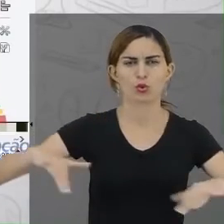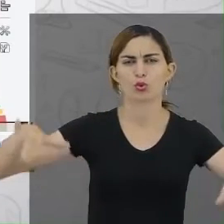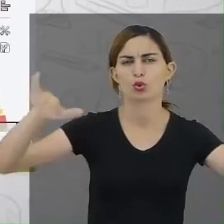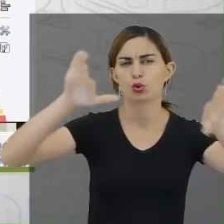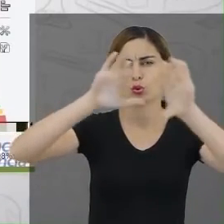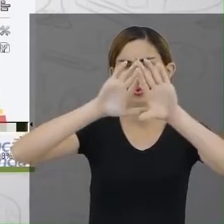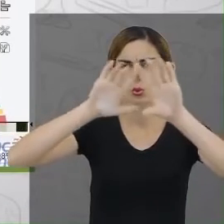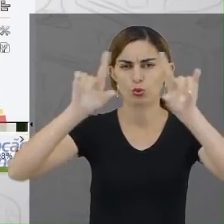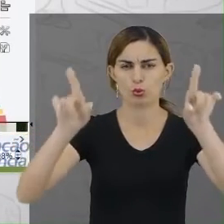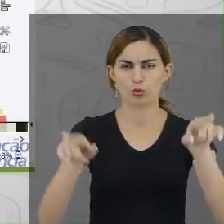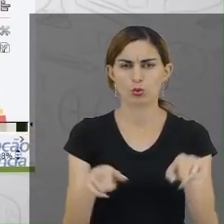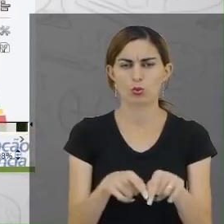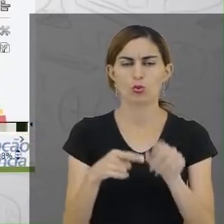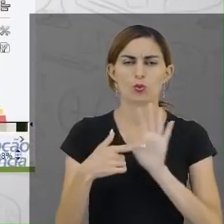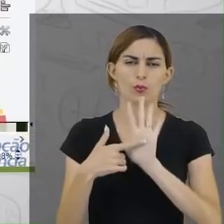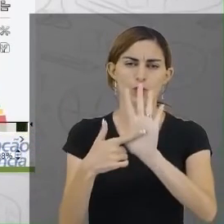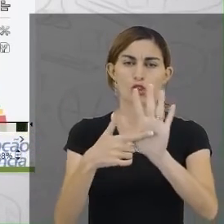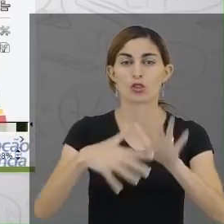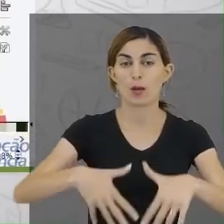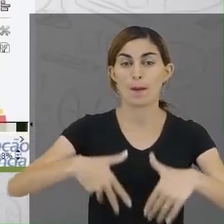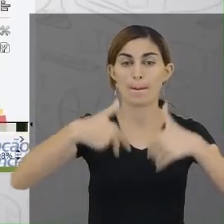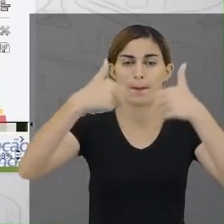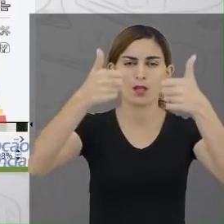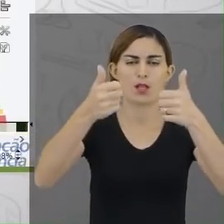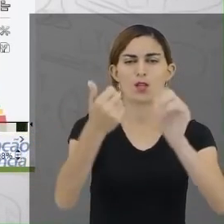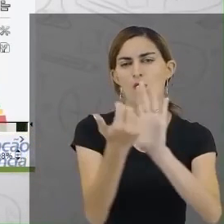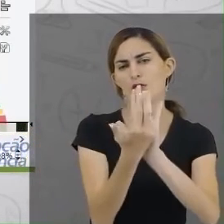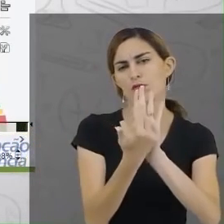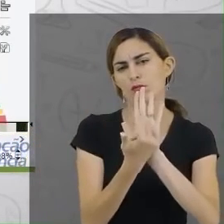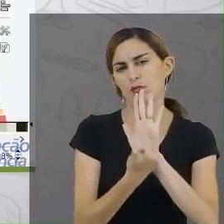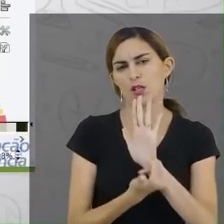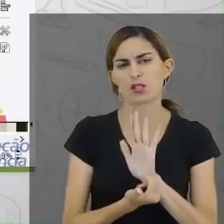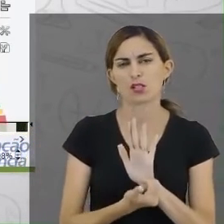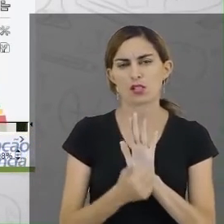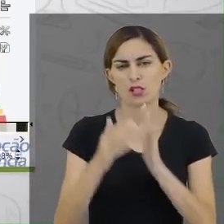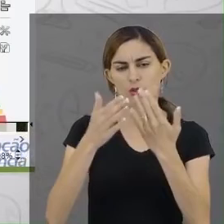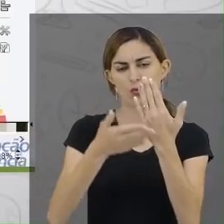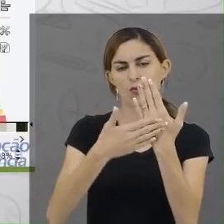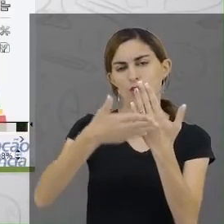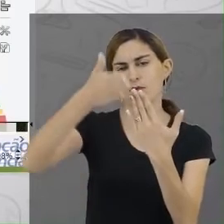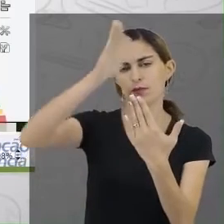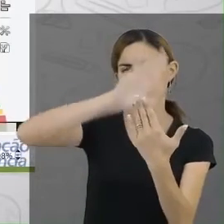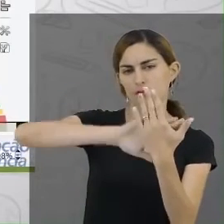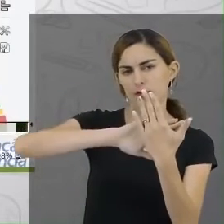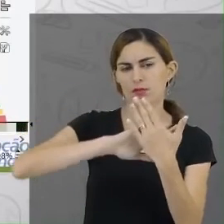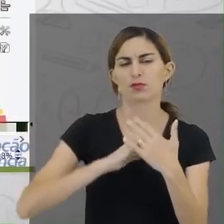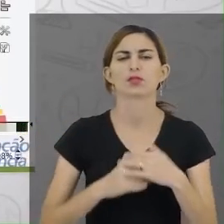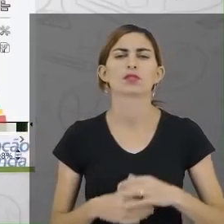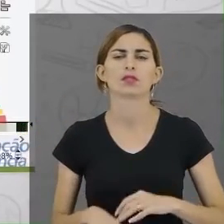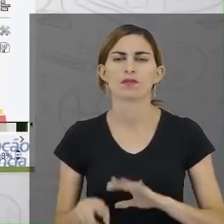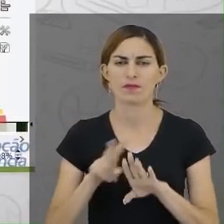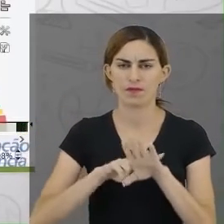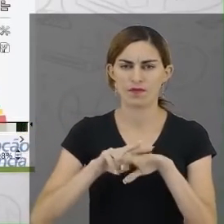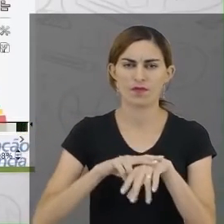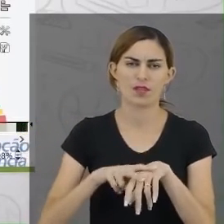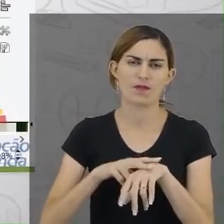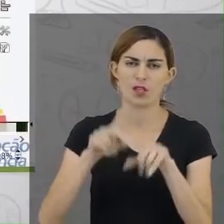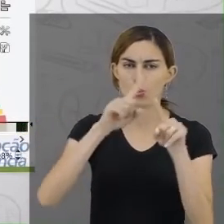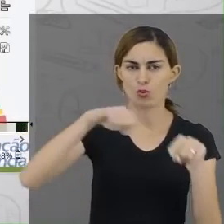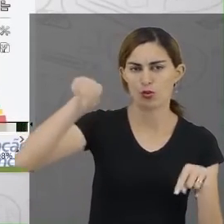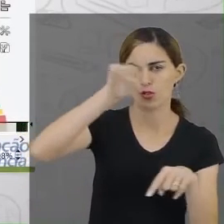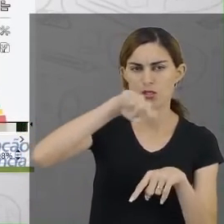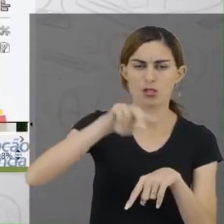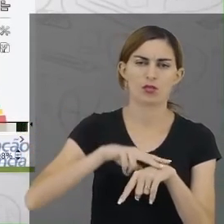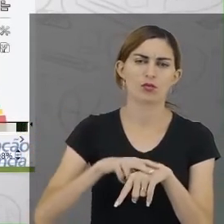em todo o objeto. Ele vai mostrar melhor o objeto que está atrás, o objeto verde, o